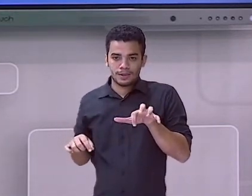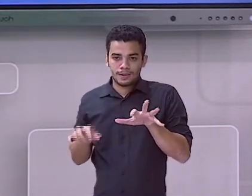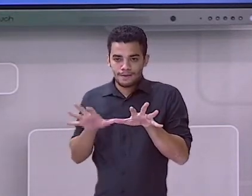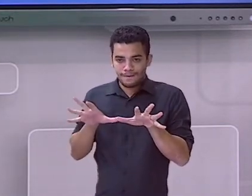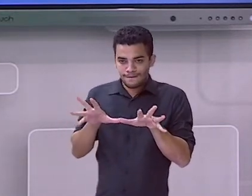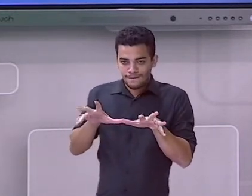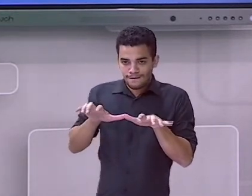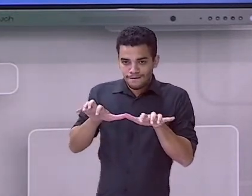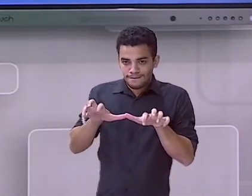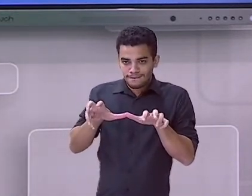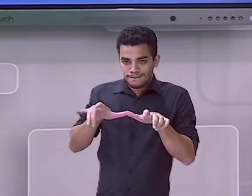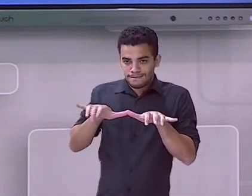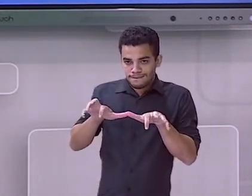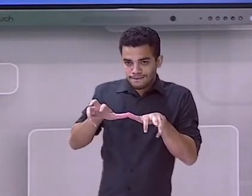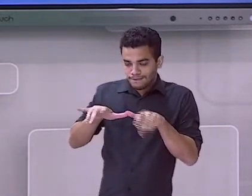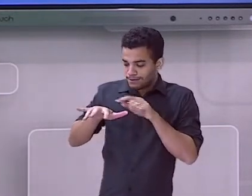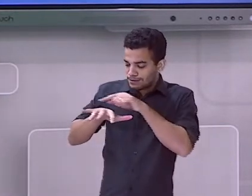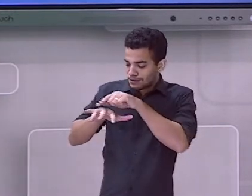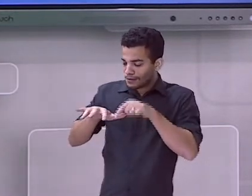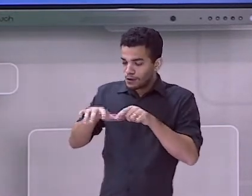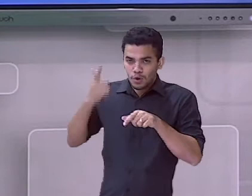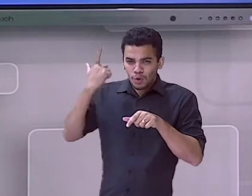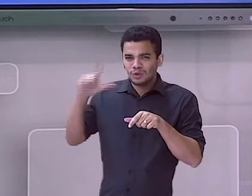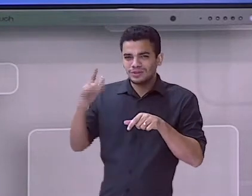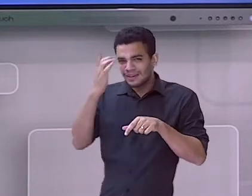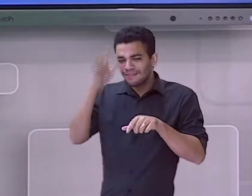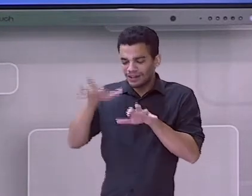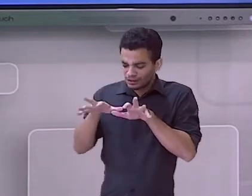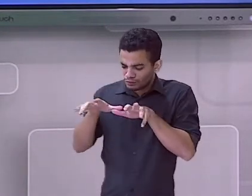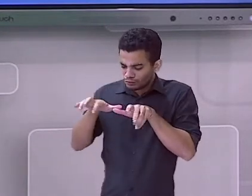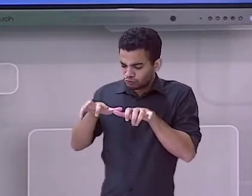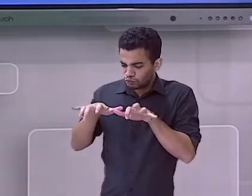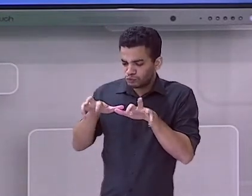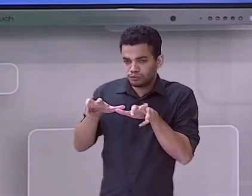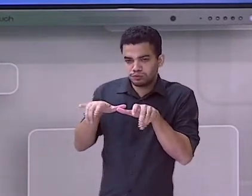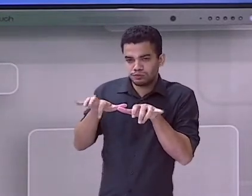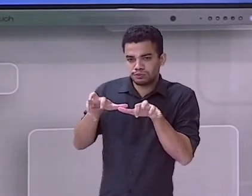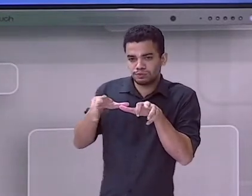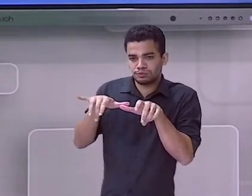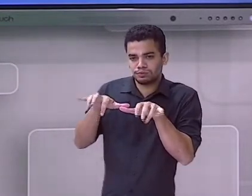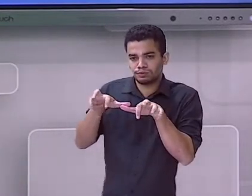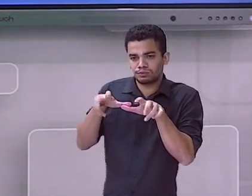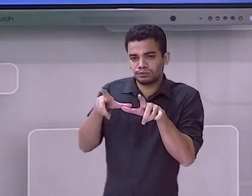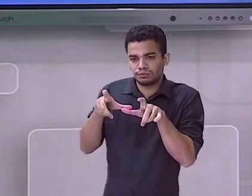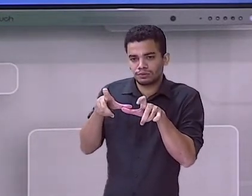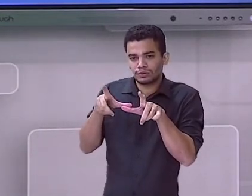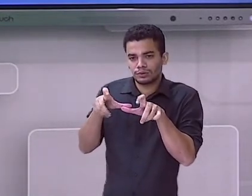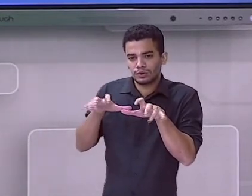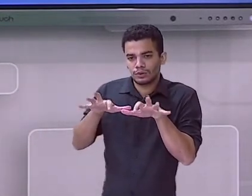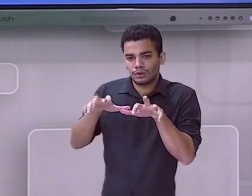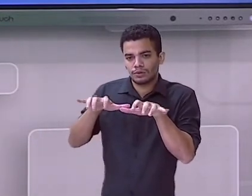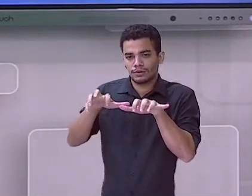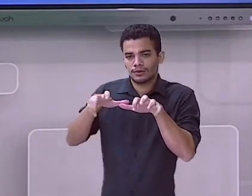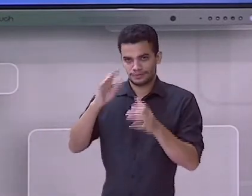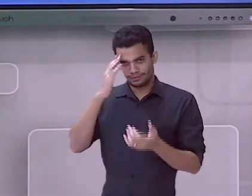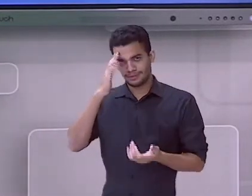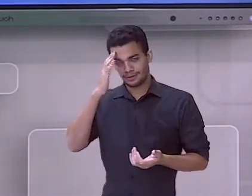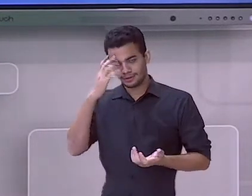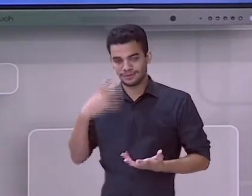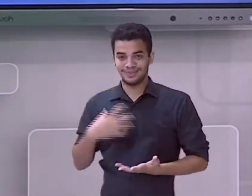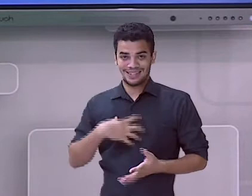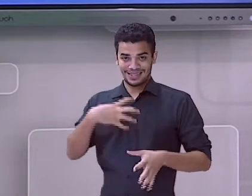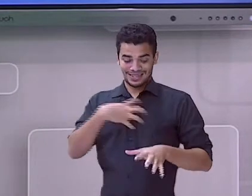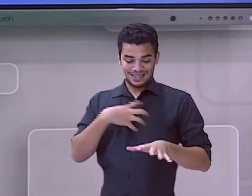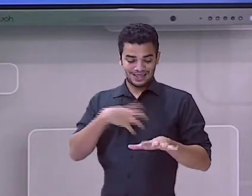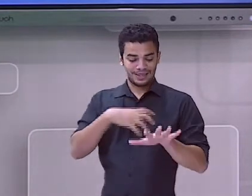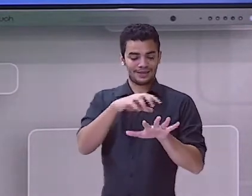pensar? O corpo é segmentado, ele tem segmentos, tá? E